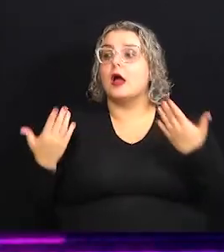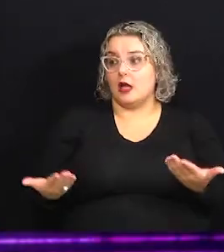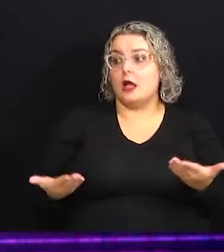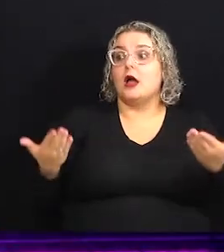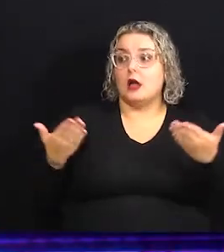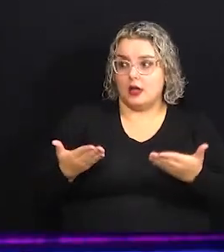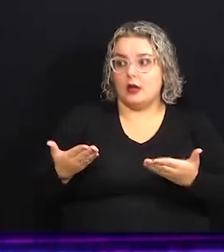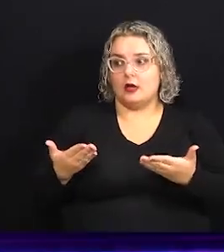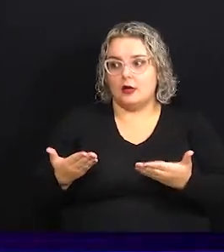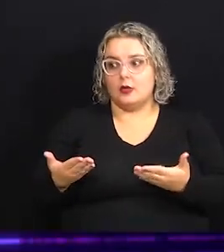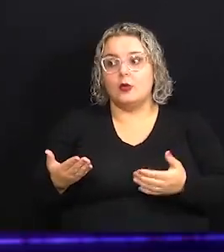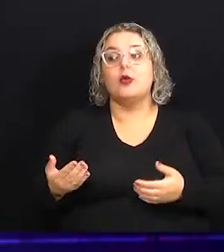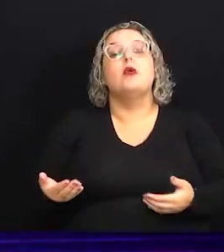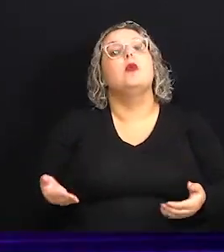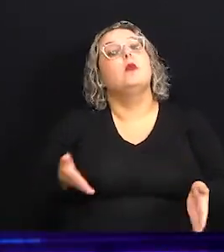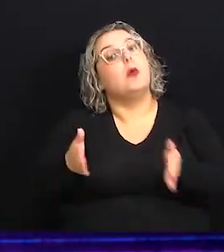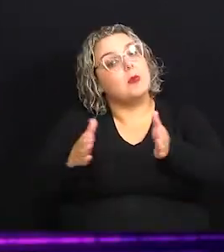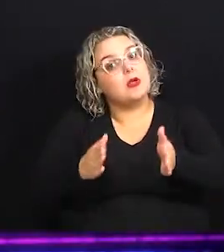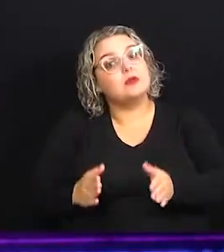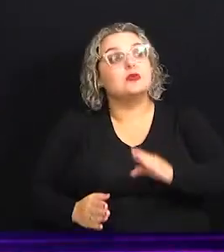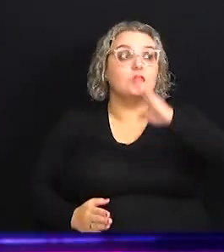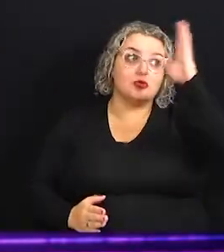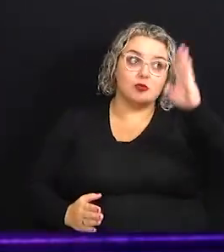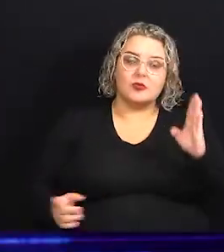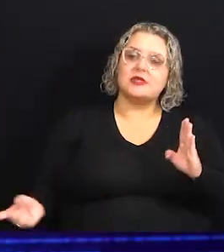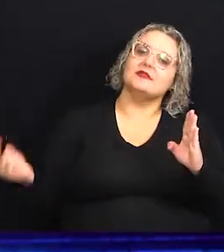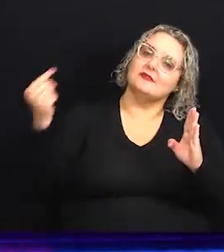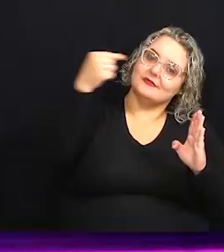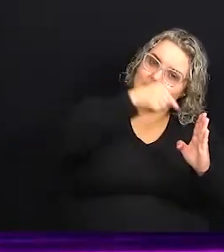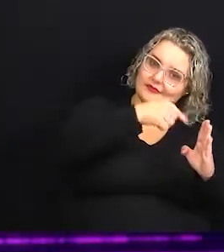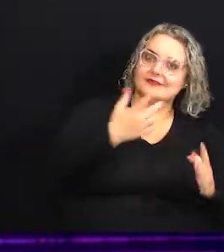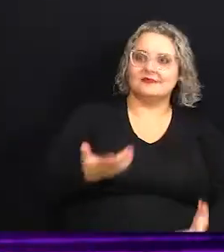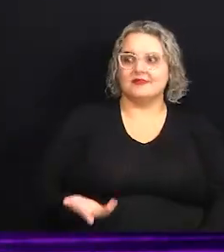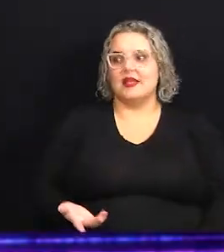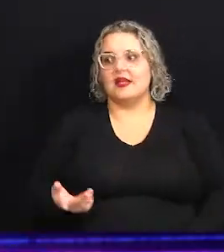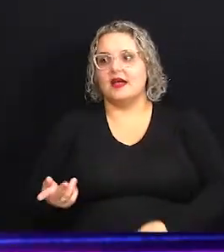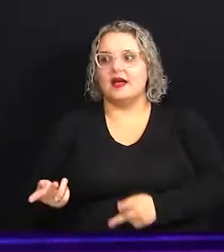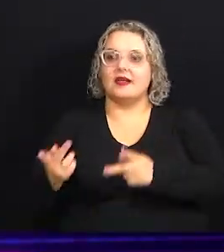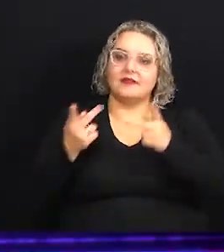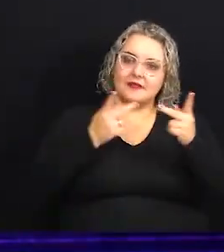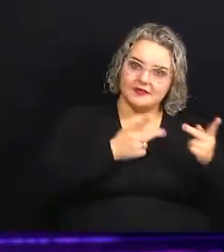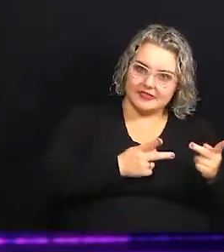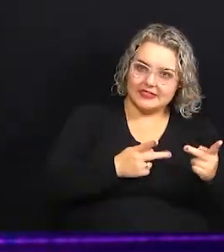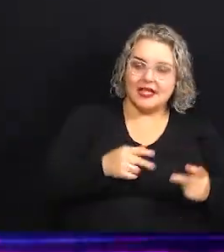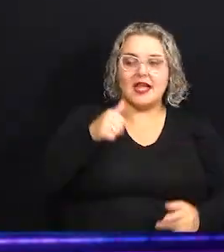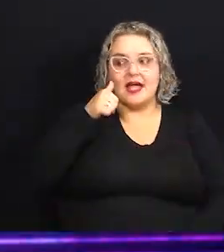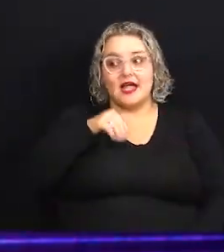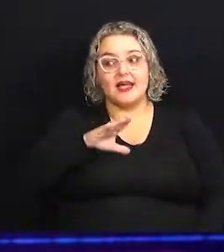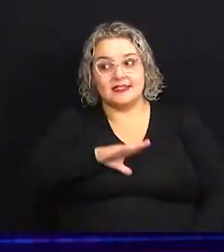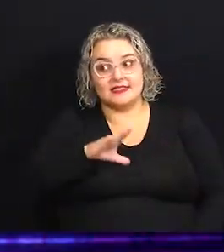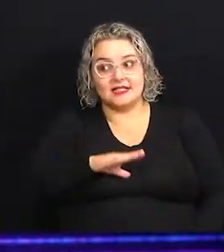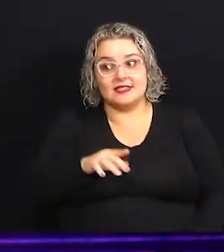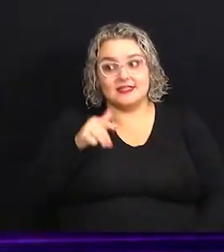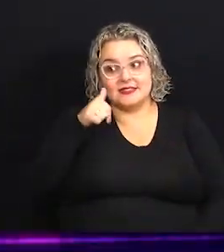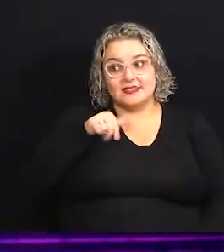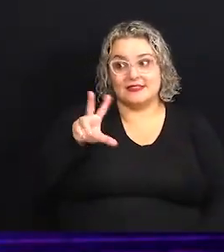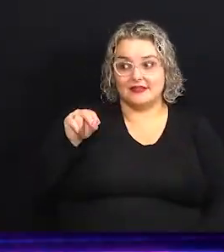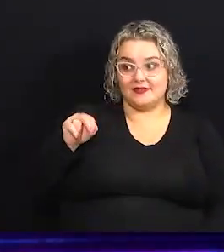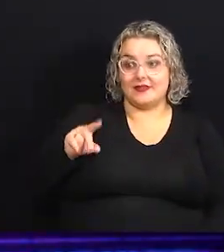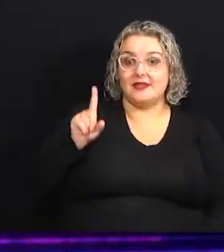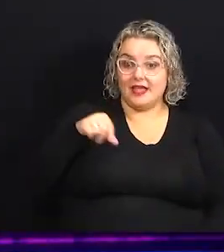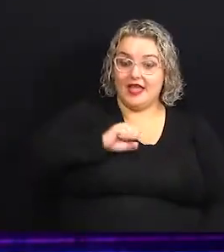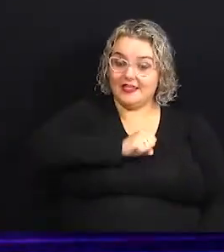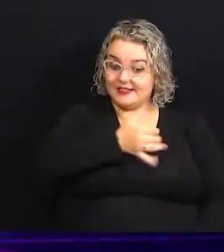está na hora da Nina ir ao Brasil. E foi assim que ela vai visitar a cidade da vovó, que é em Santos, que é da onde eu